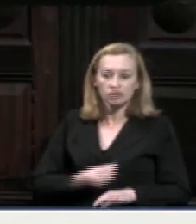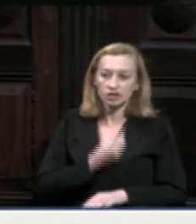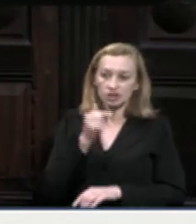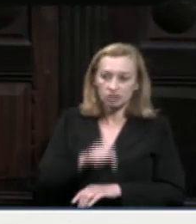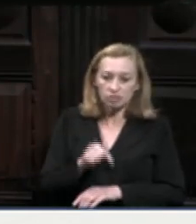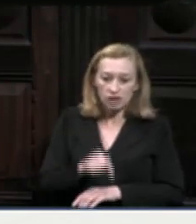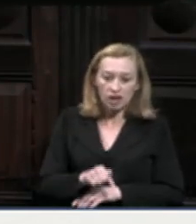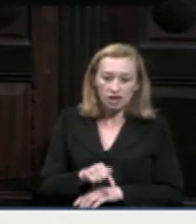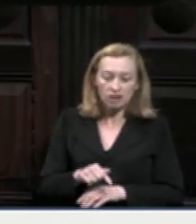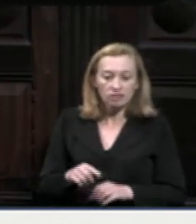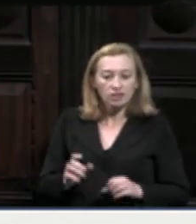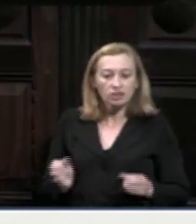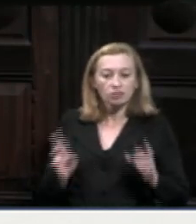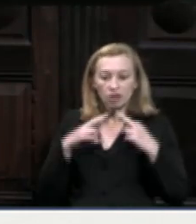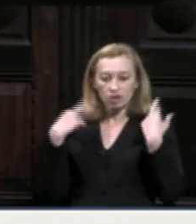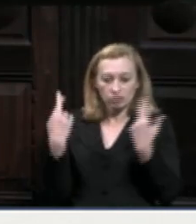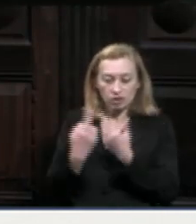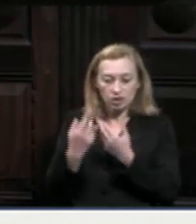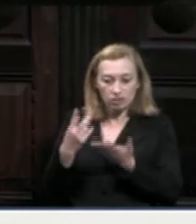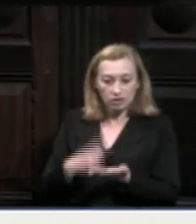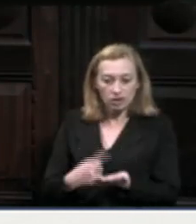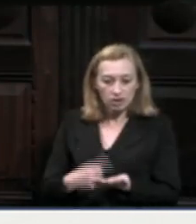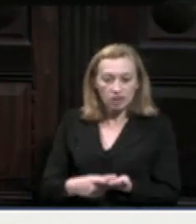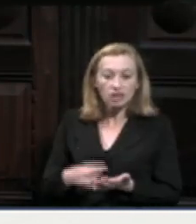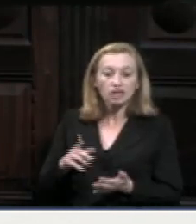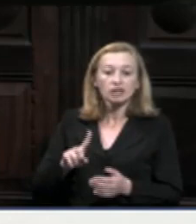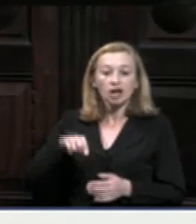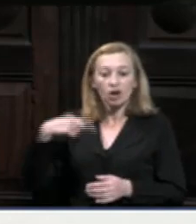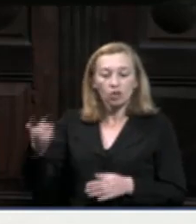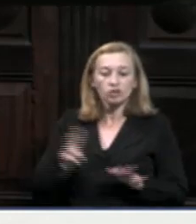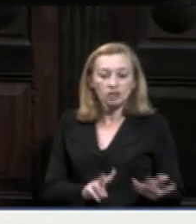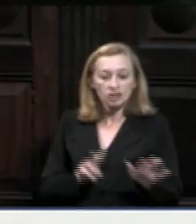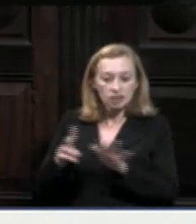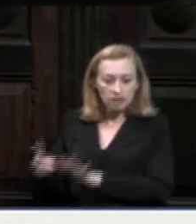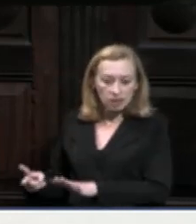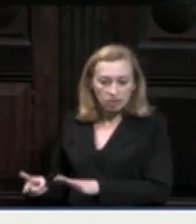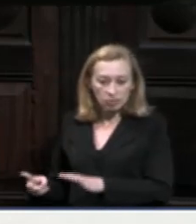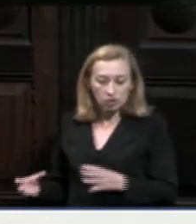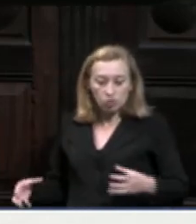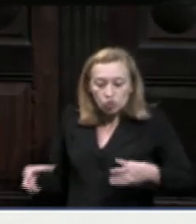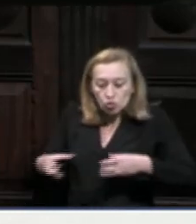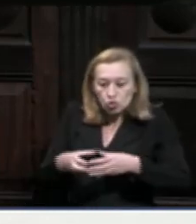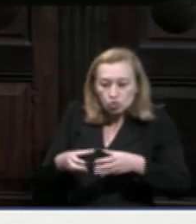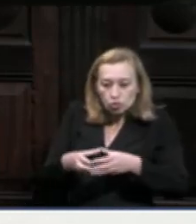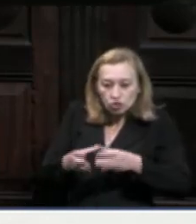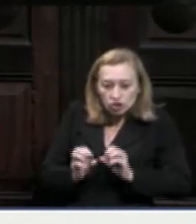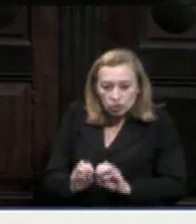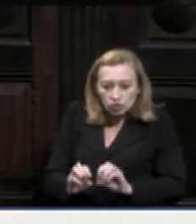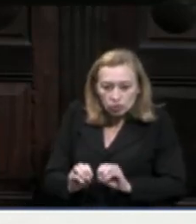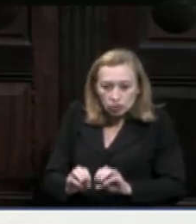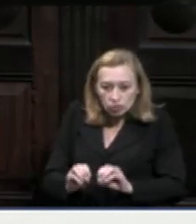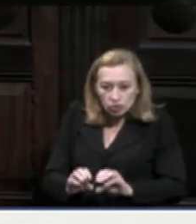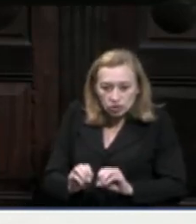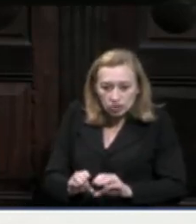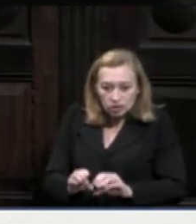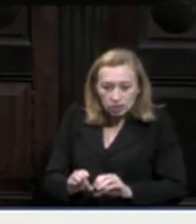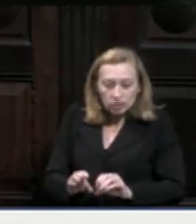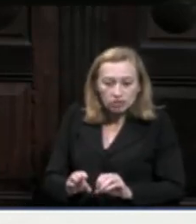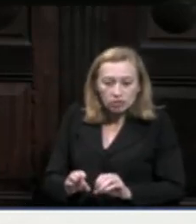possivelmente a semana que vem, e a Comissão de Educação construir